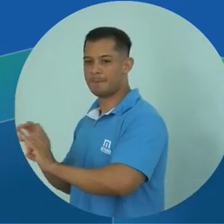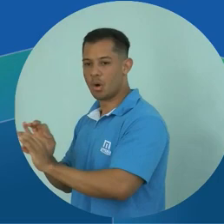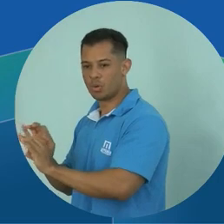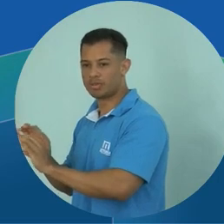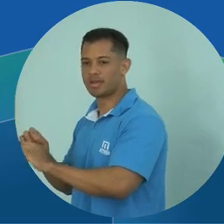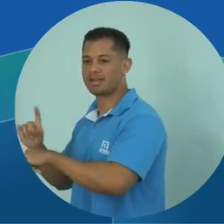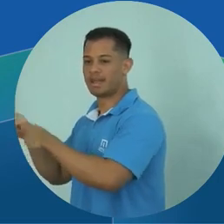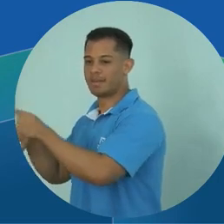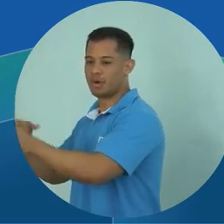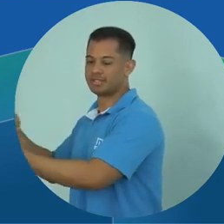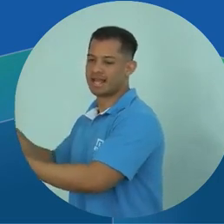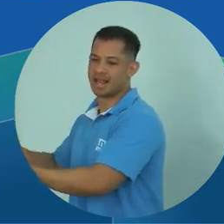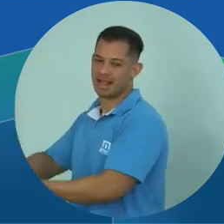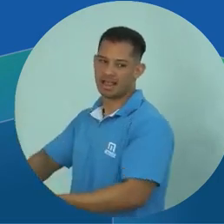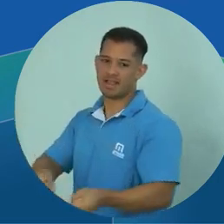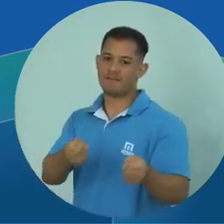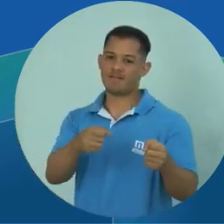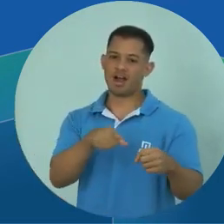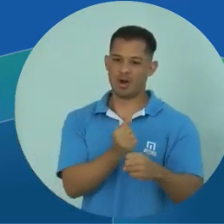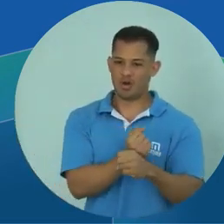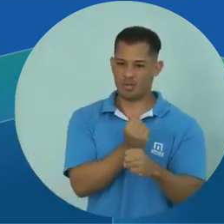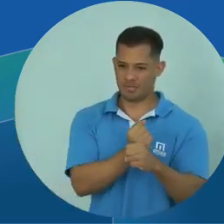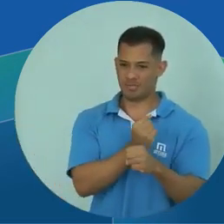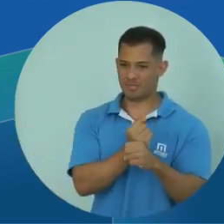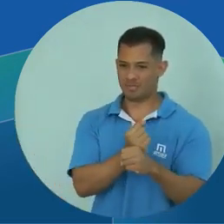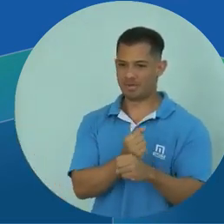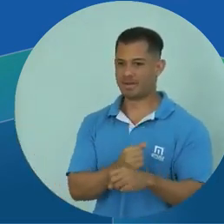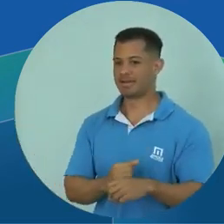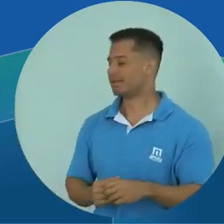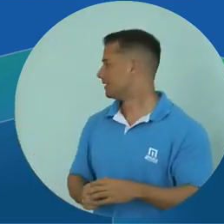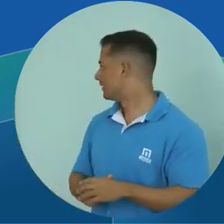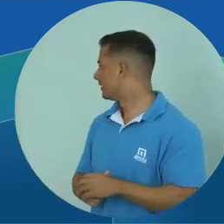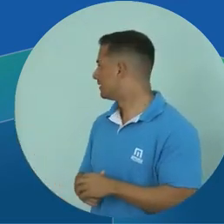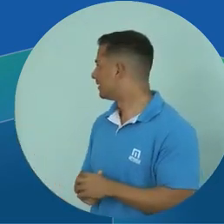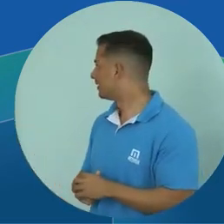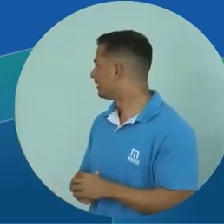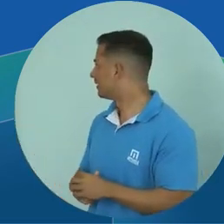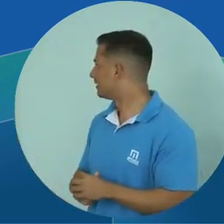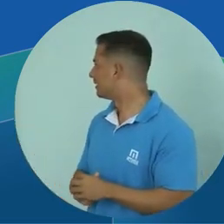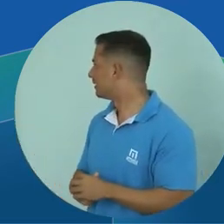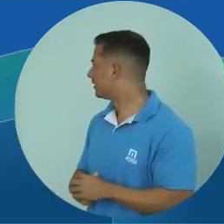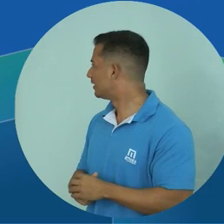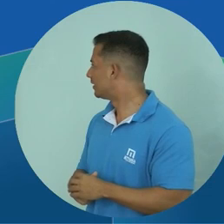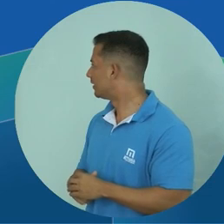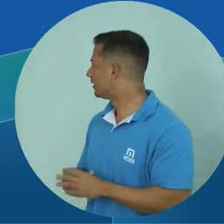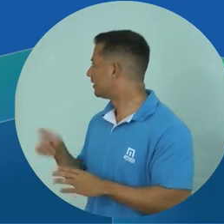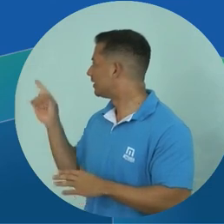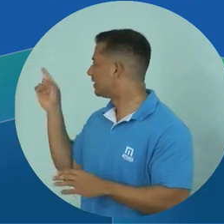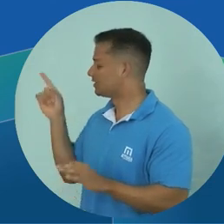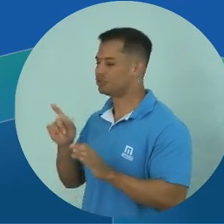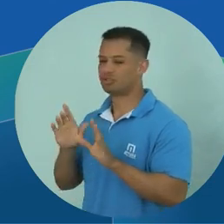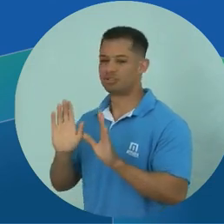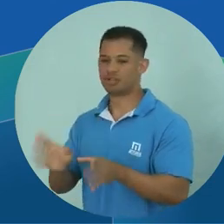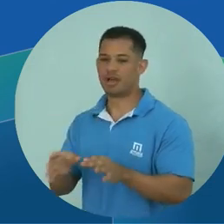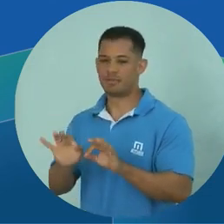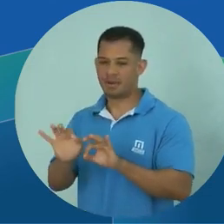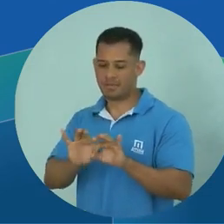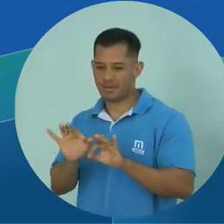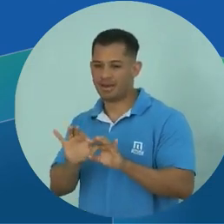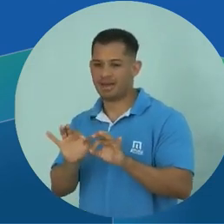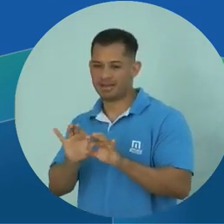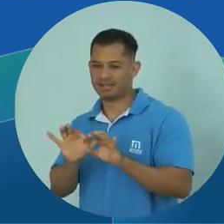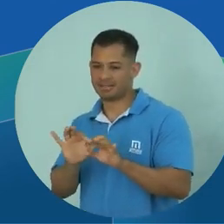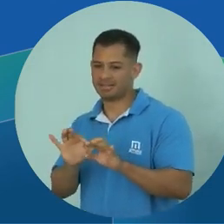a gente faz a primeira concretagem, ela já vem com uma preparação para a